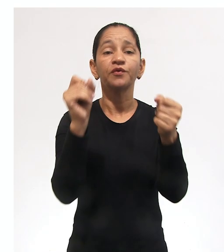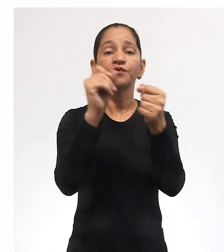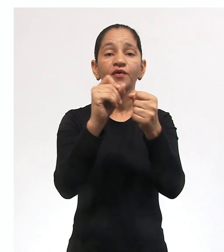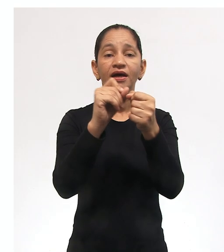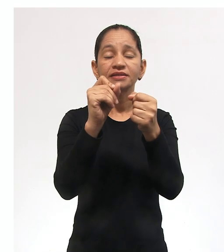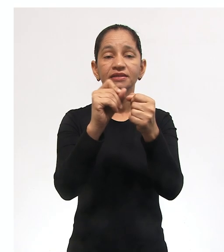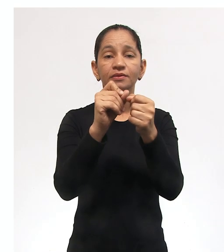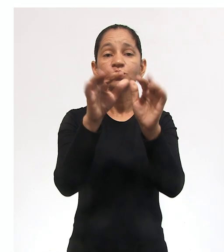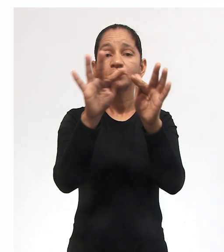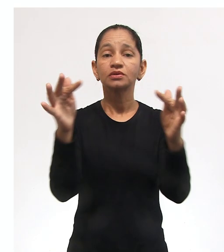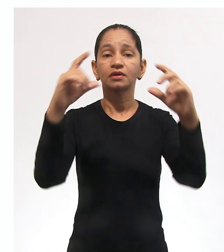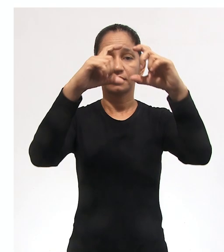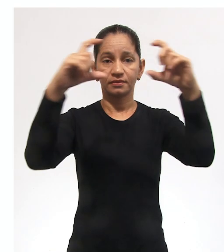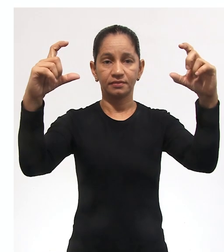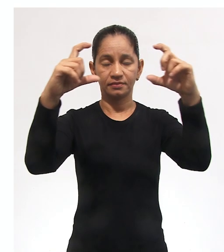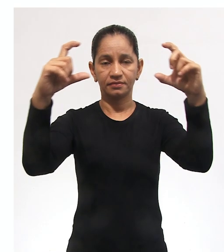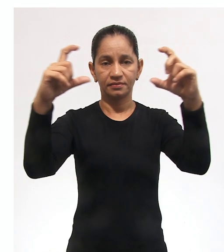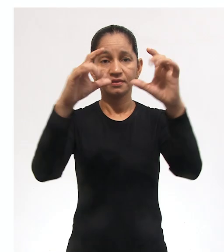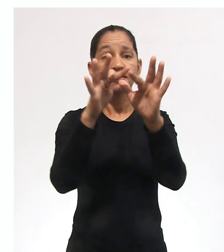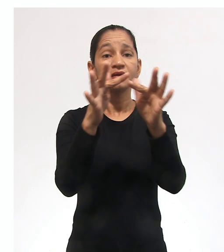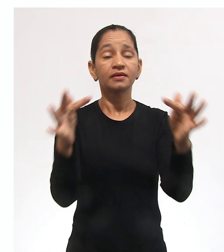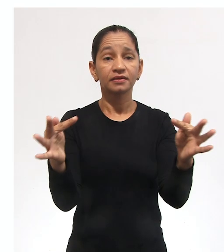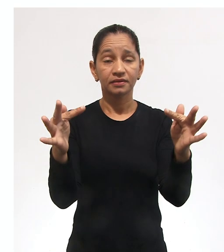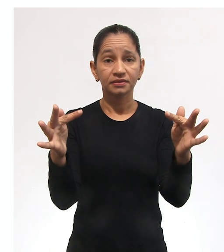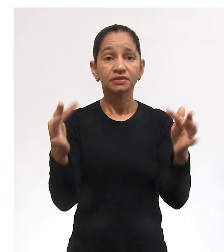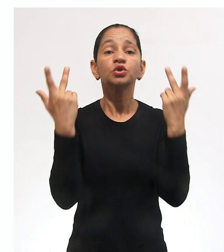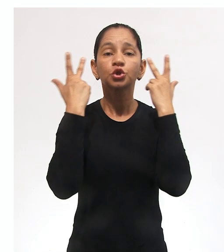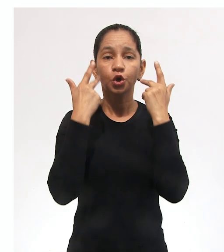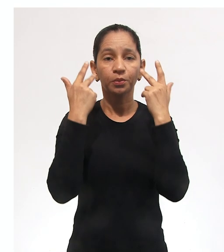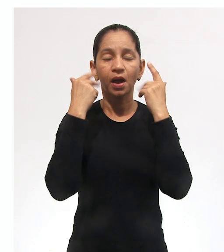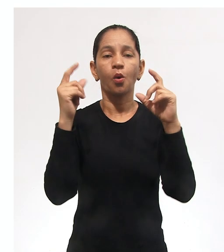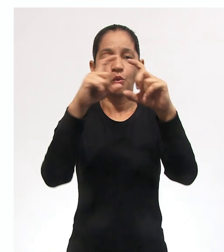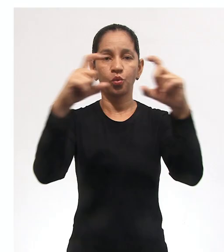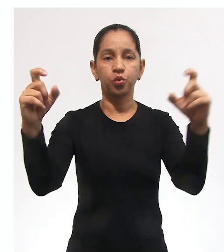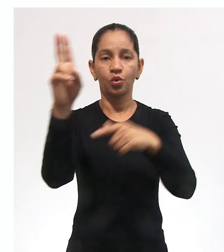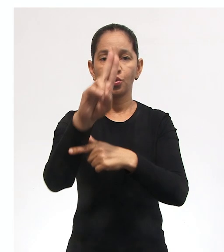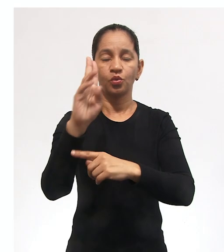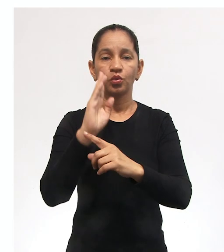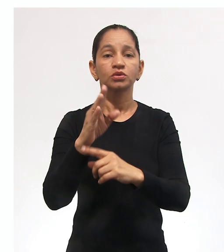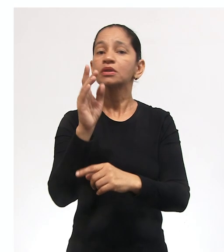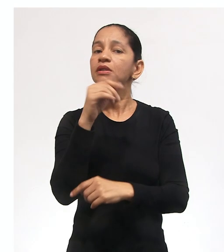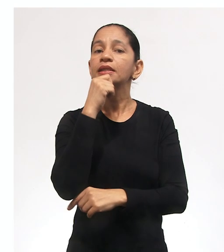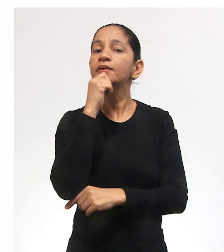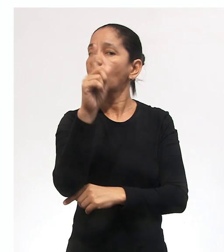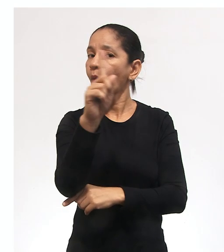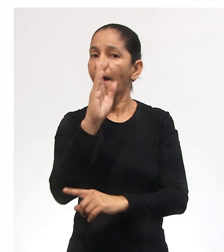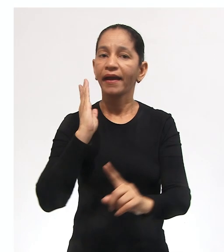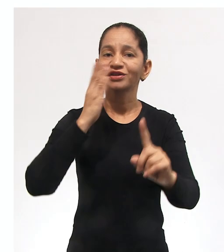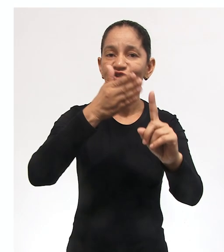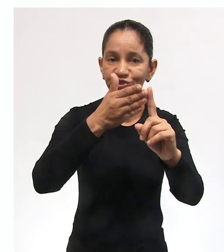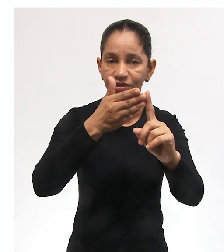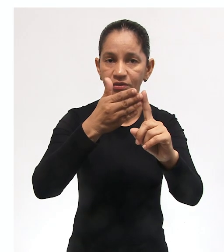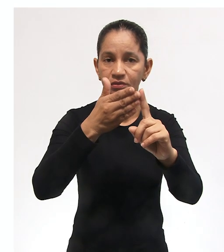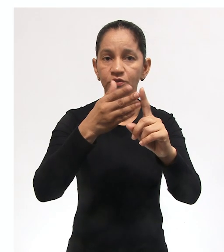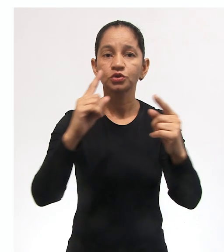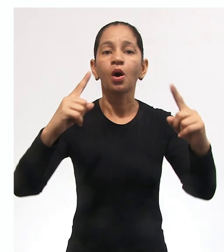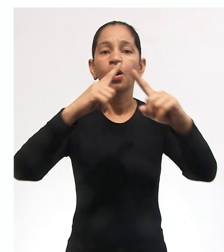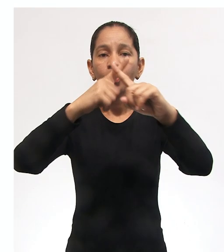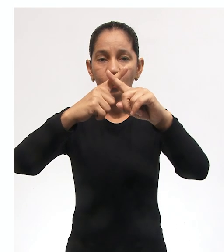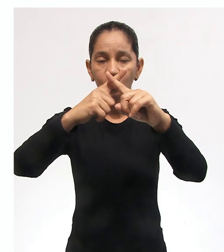nós fazemos a parte normal, né? A gente vai simplesmente multiplicar